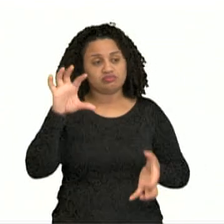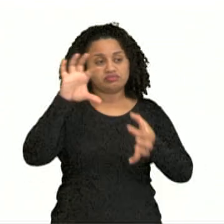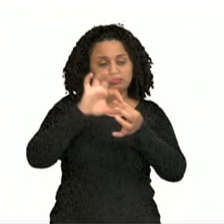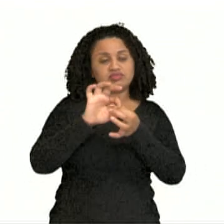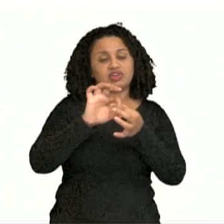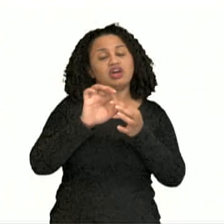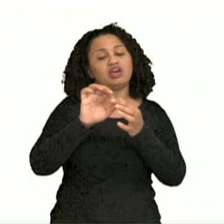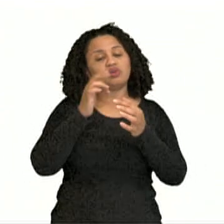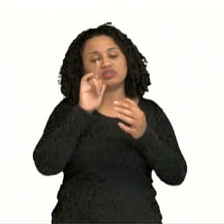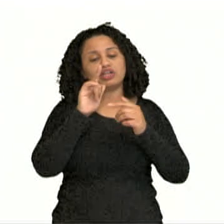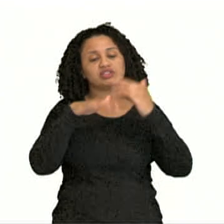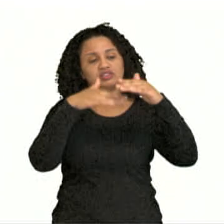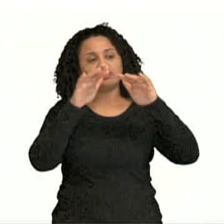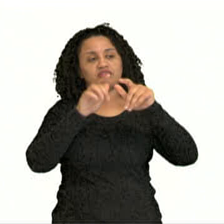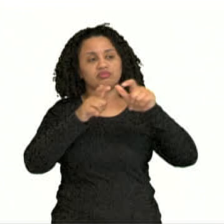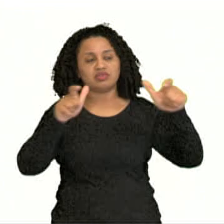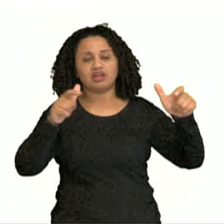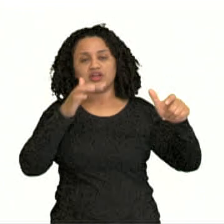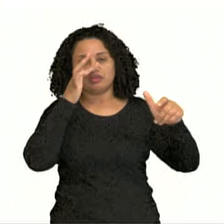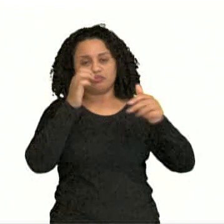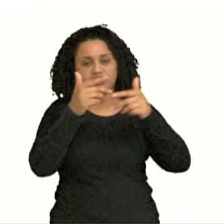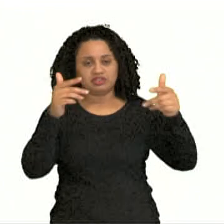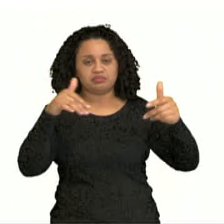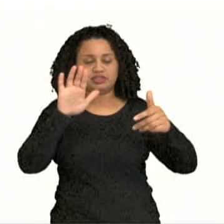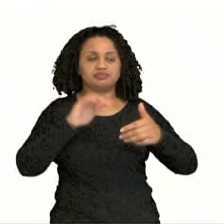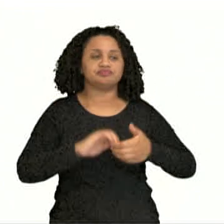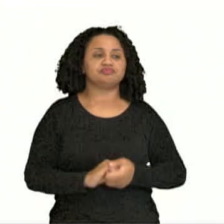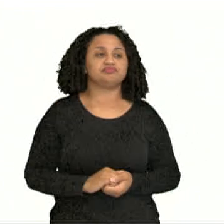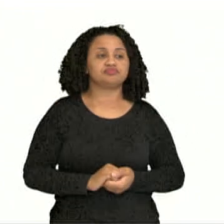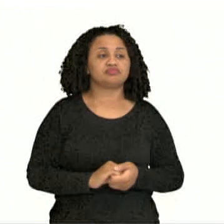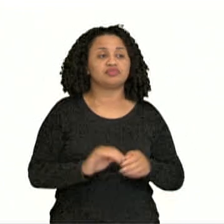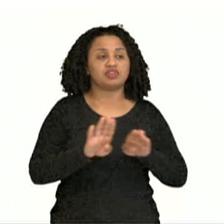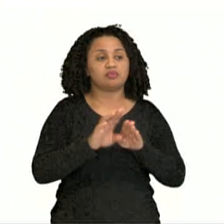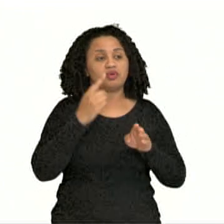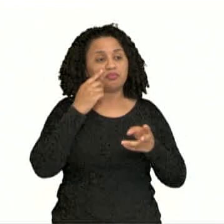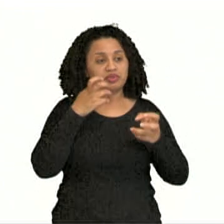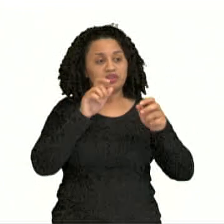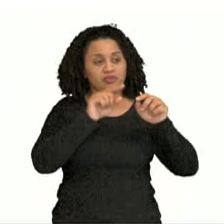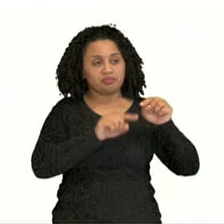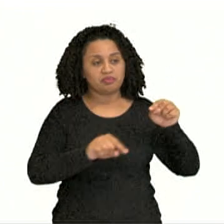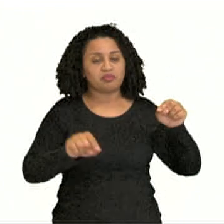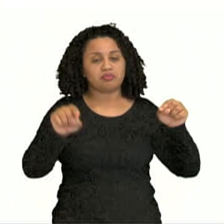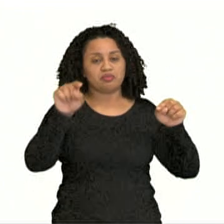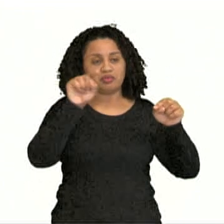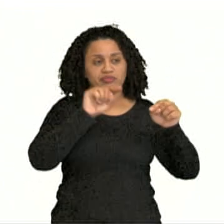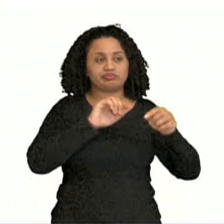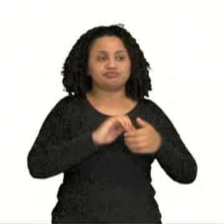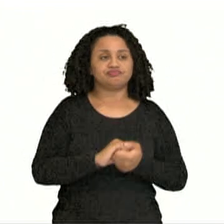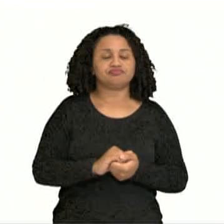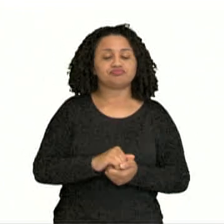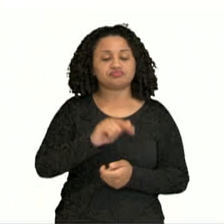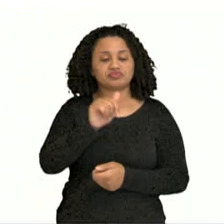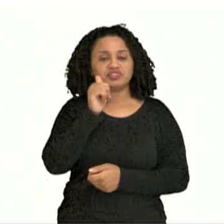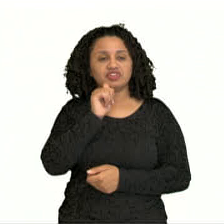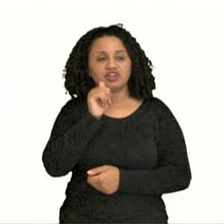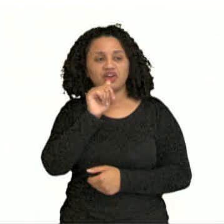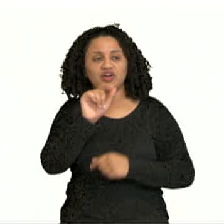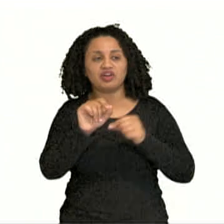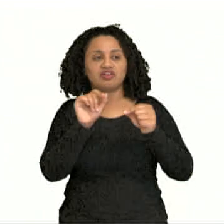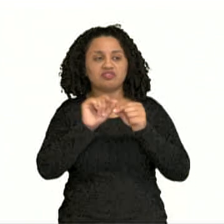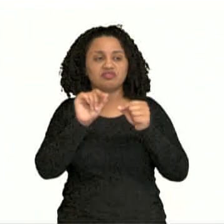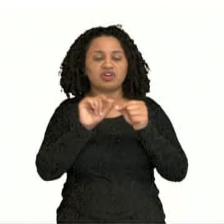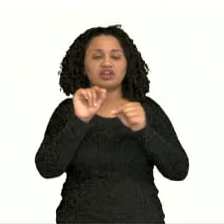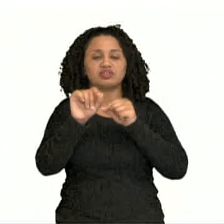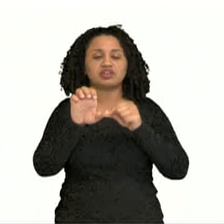e o desenvolvimento da planta. Aqui, novamente, a gente está vendo o passo a passo desse ciclo. Na planta feminina, forma-se